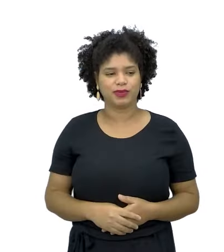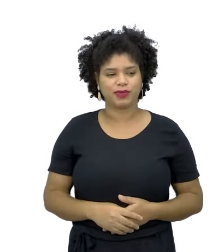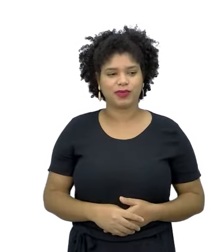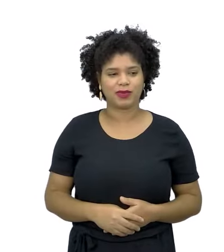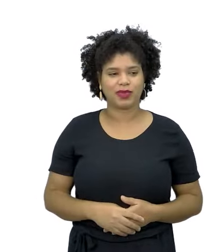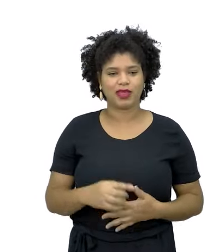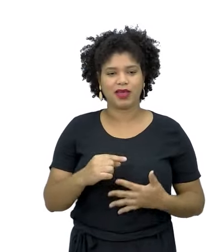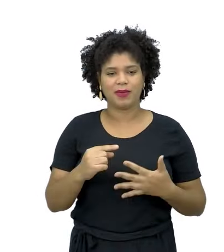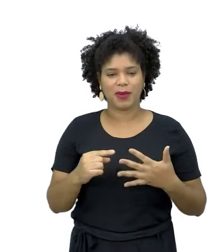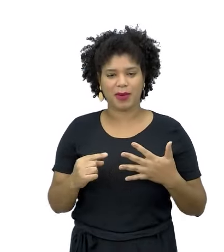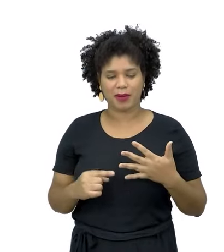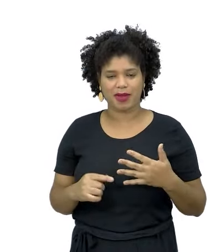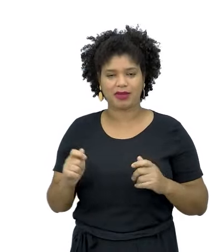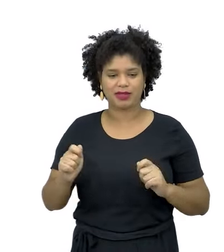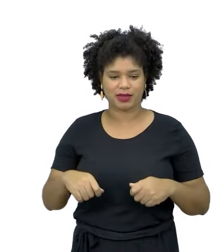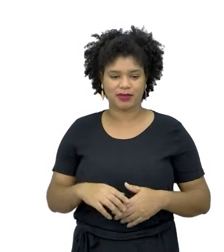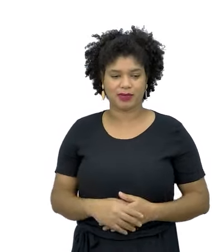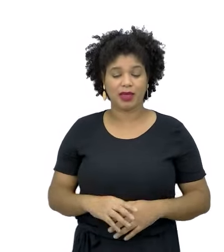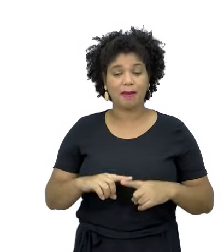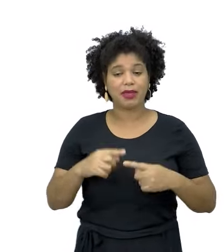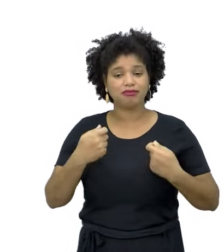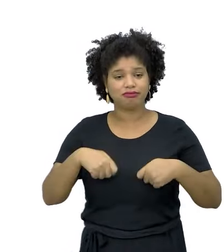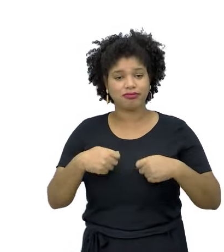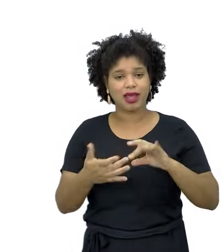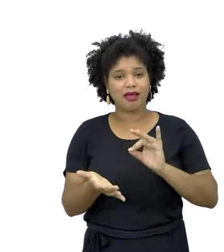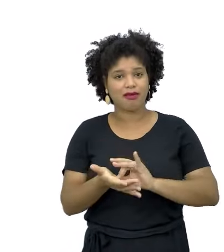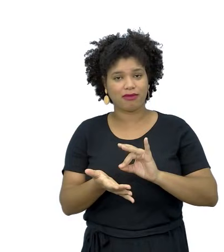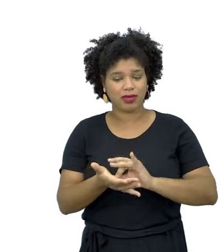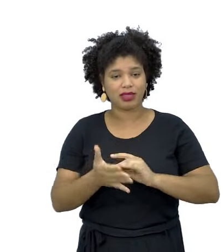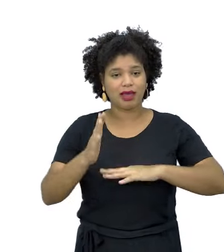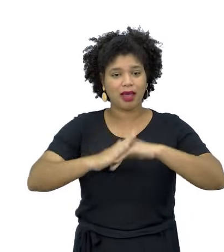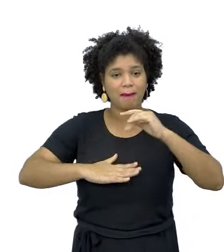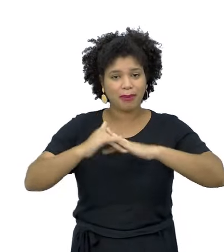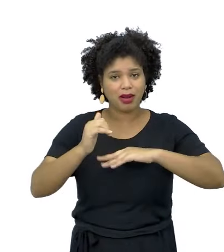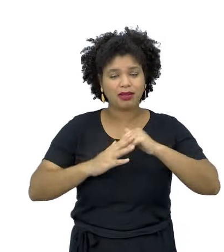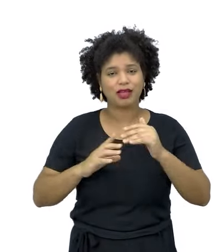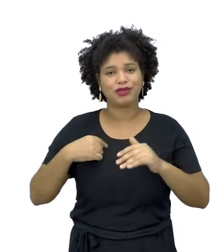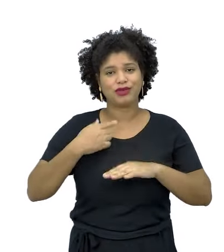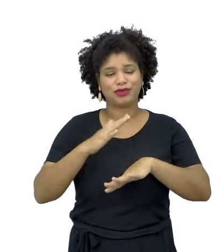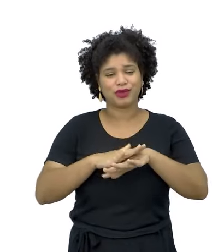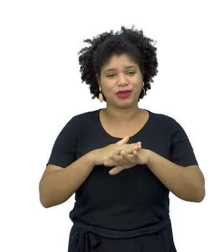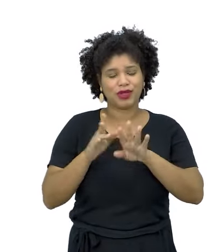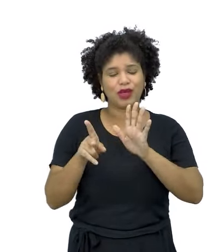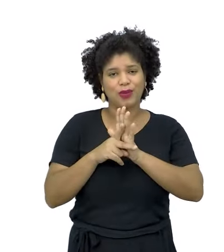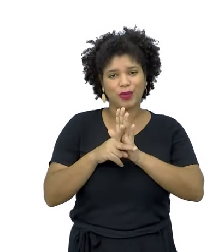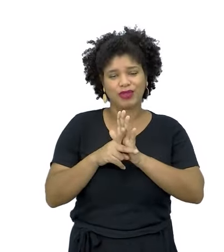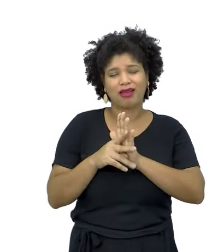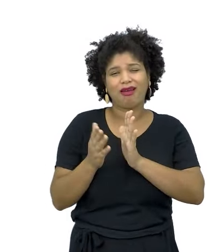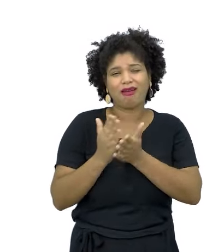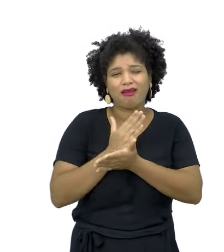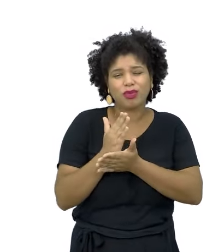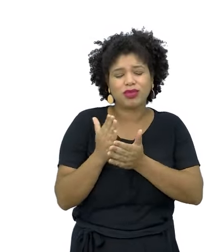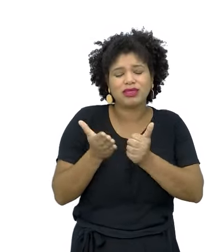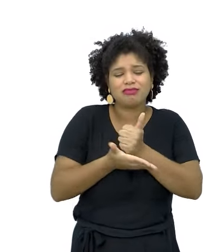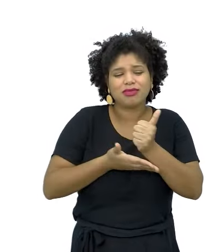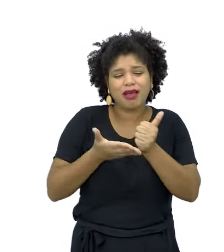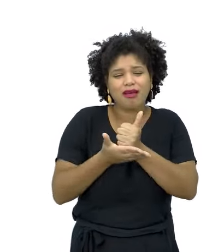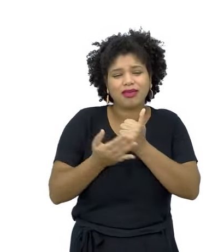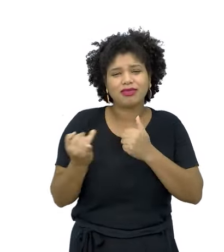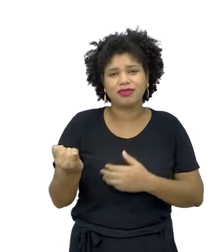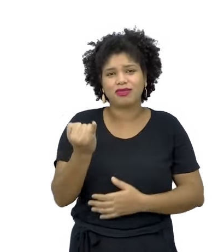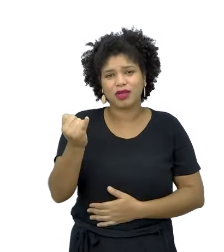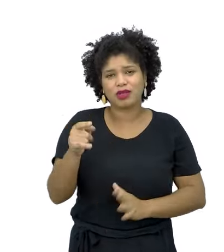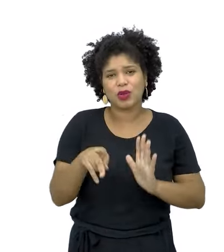tá? Então, é necessário, né, habilidades que a gente trabalhe com as habilidades essenciais previstas